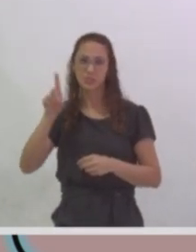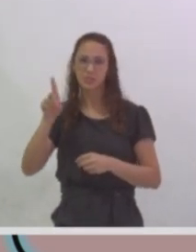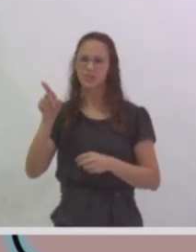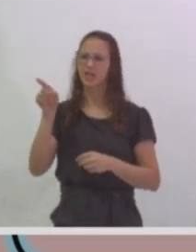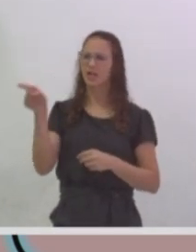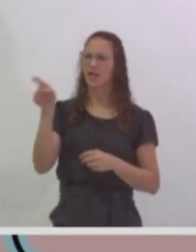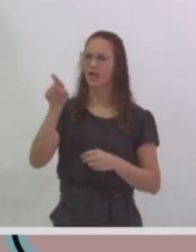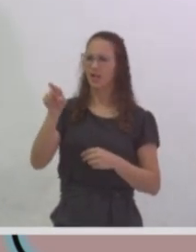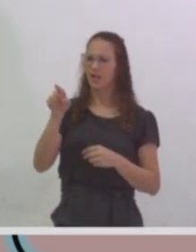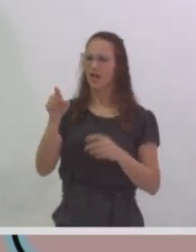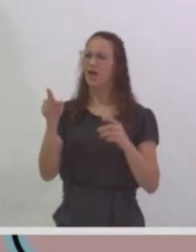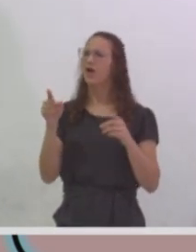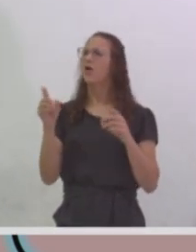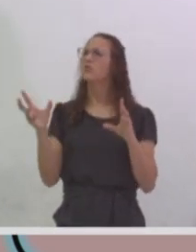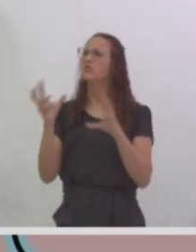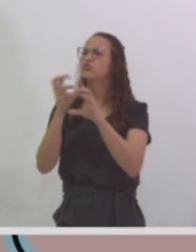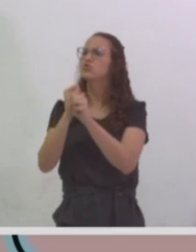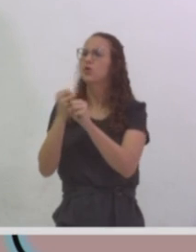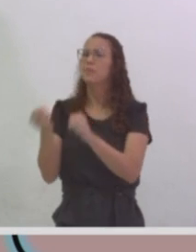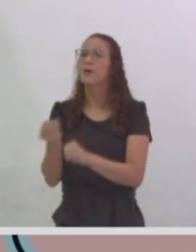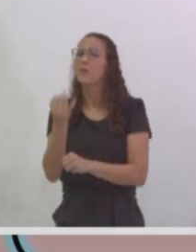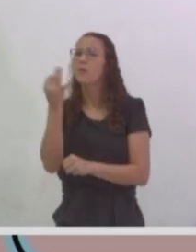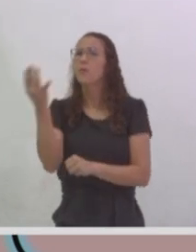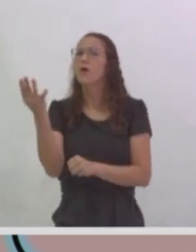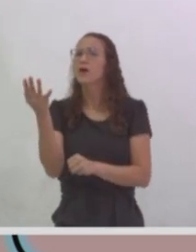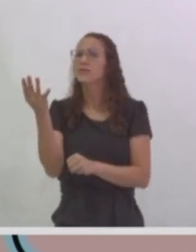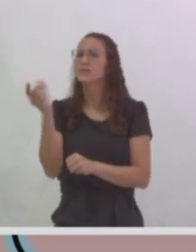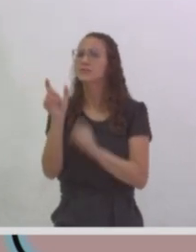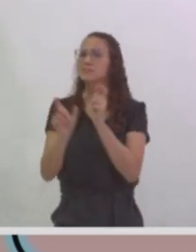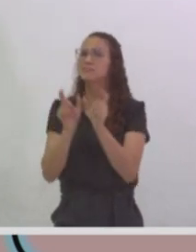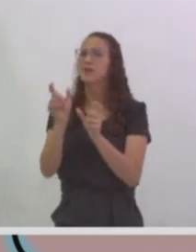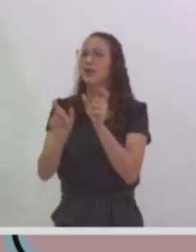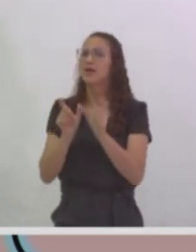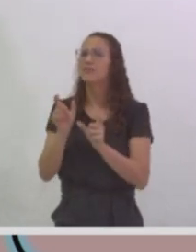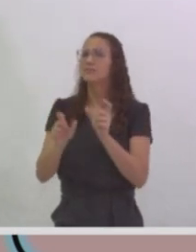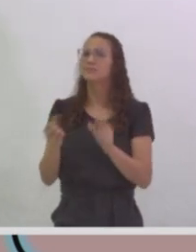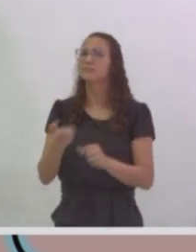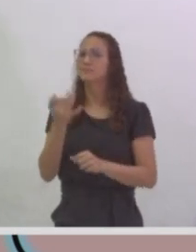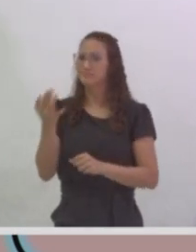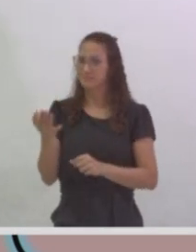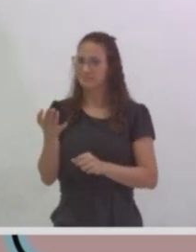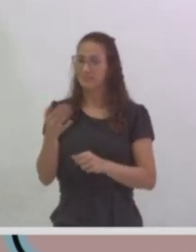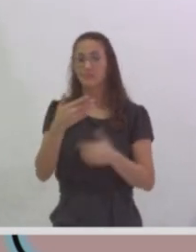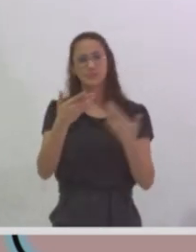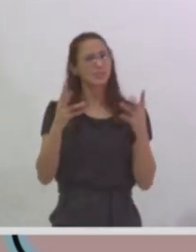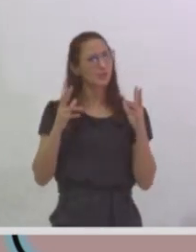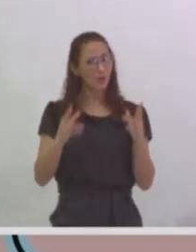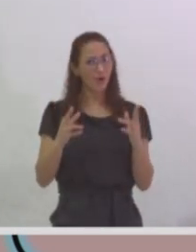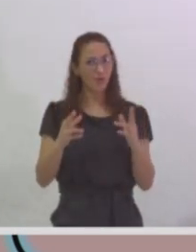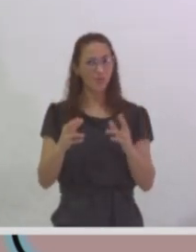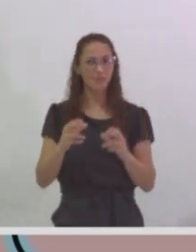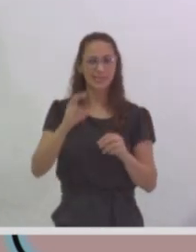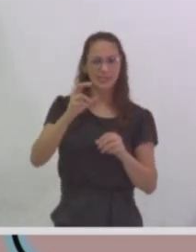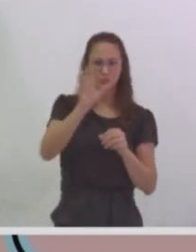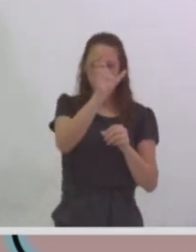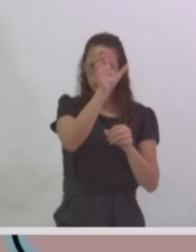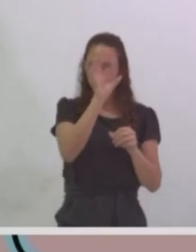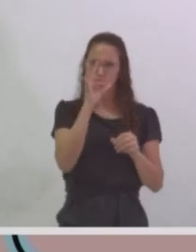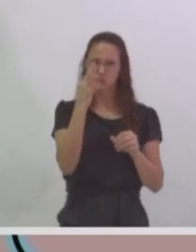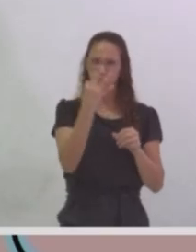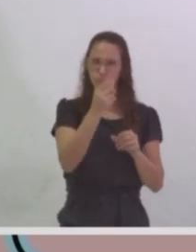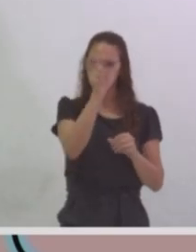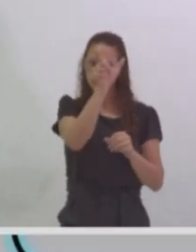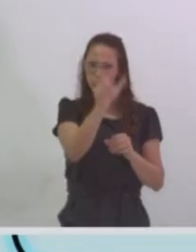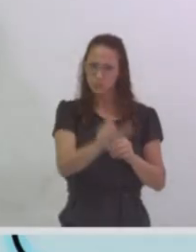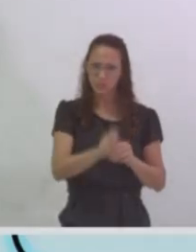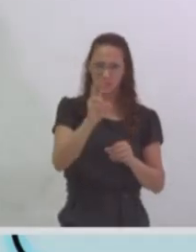fizemos agora. Você vai pegar todas as palavras que ele escreveu no quinto dia, junto com o sexto dia, e fazer a continha.